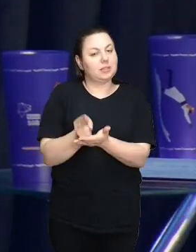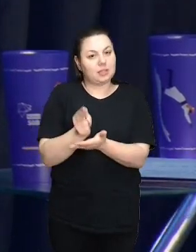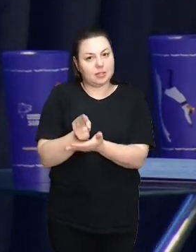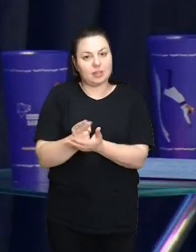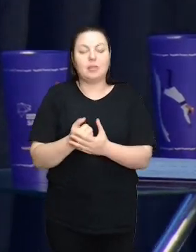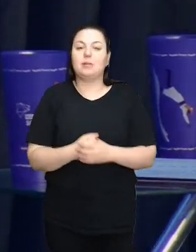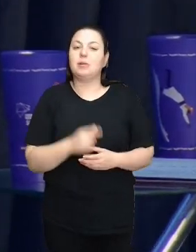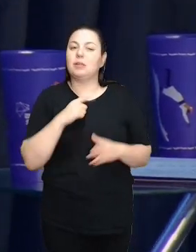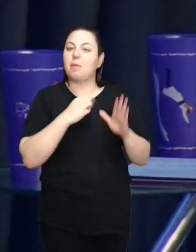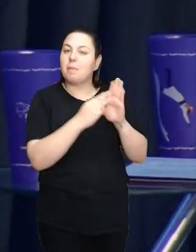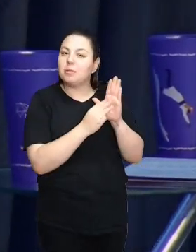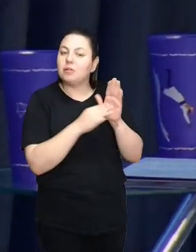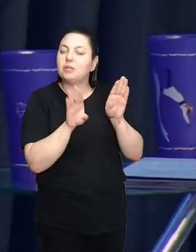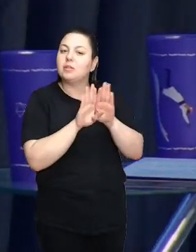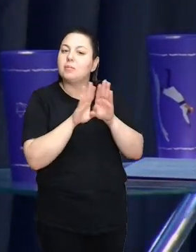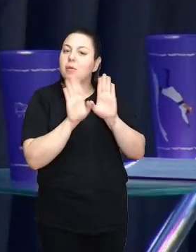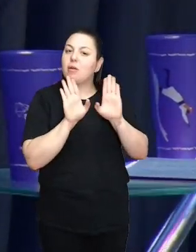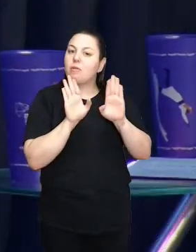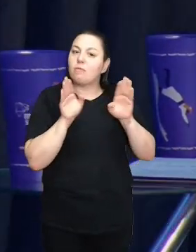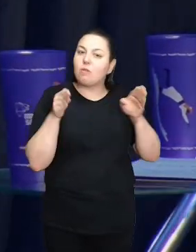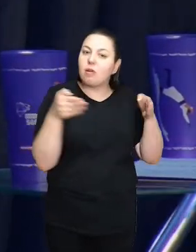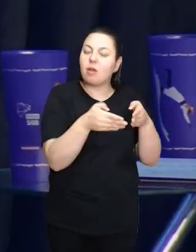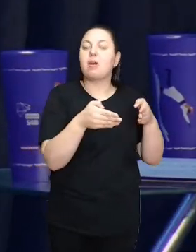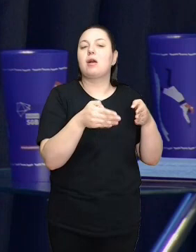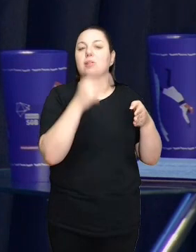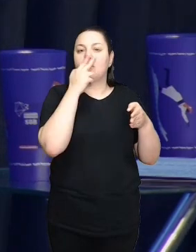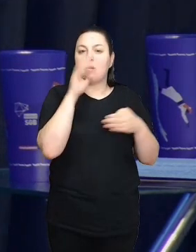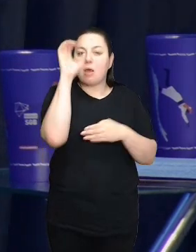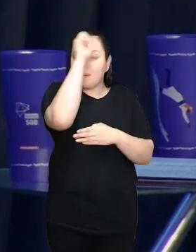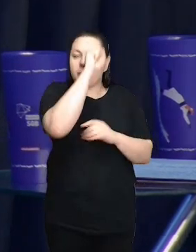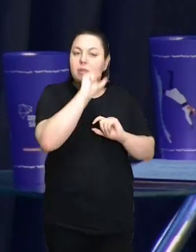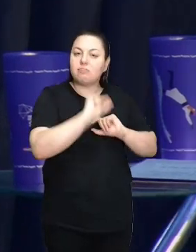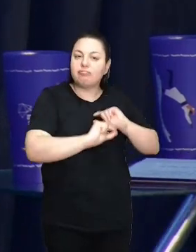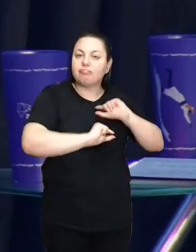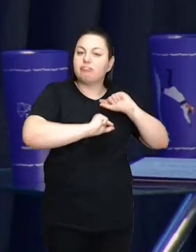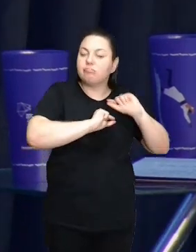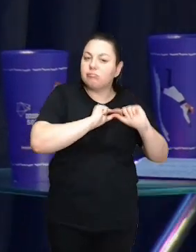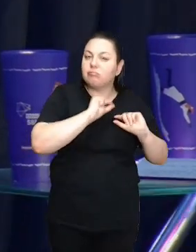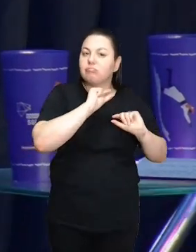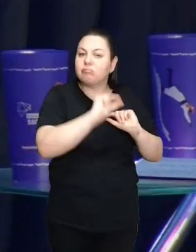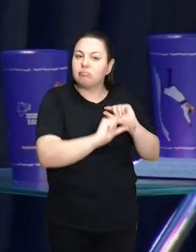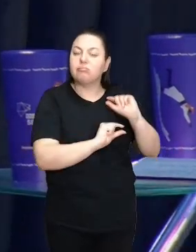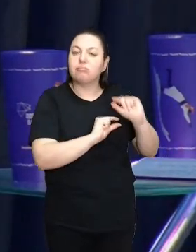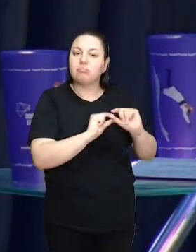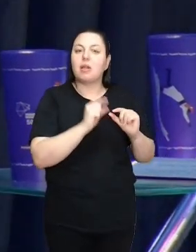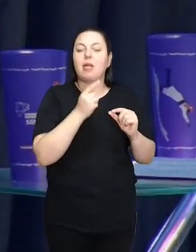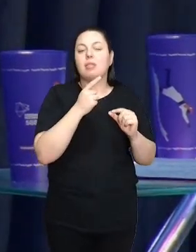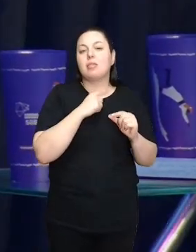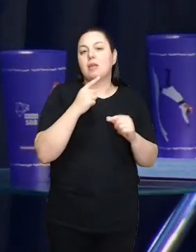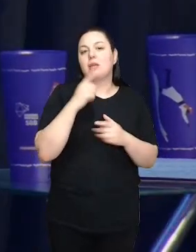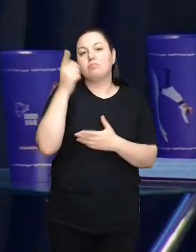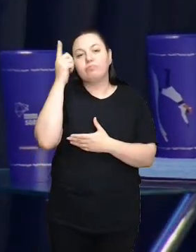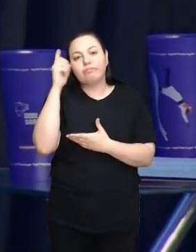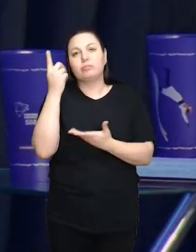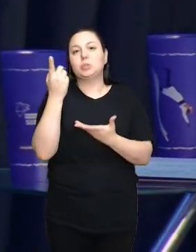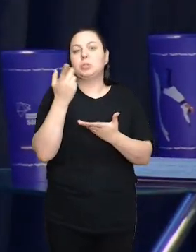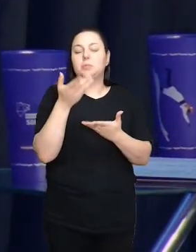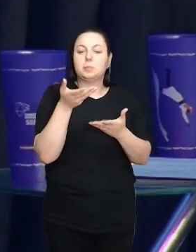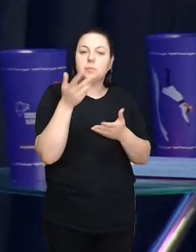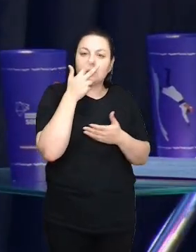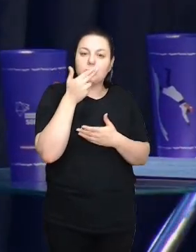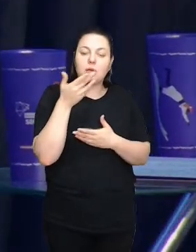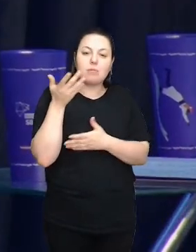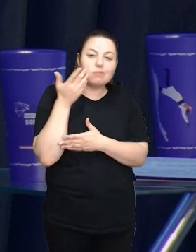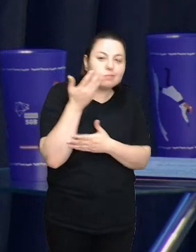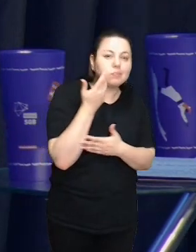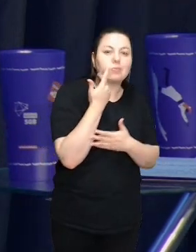focada também em microaprendizagem, né? Que você vai consumindo pequenos conteúdos até formar, né, um